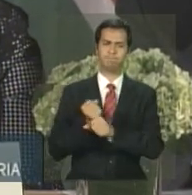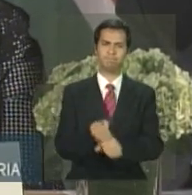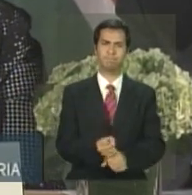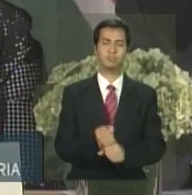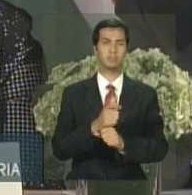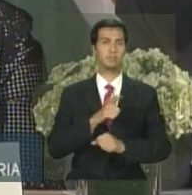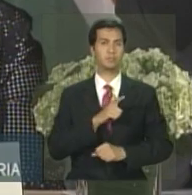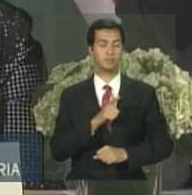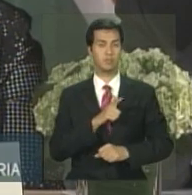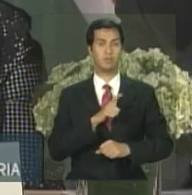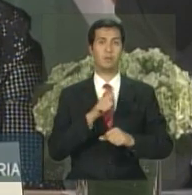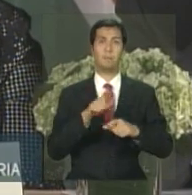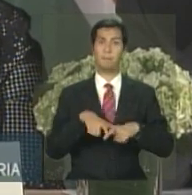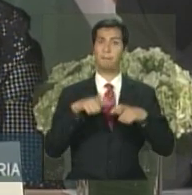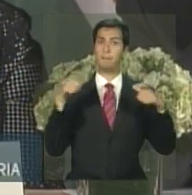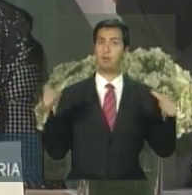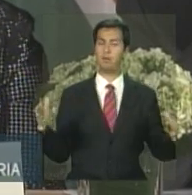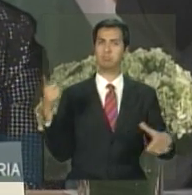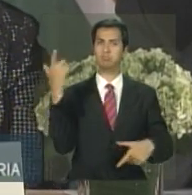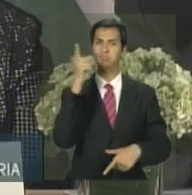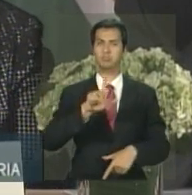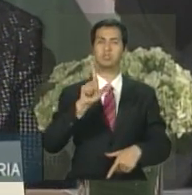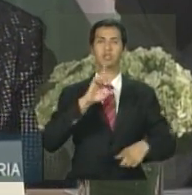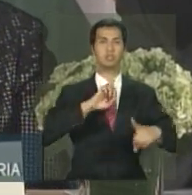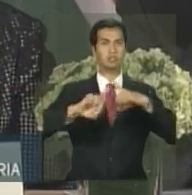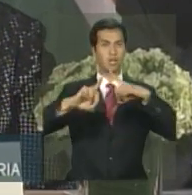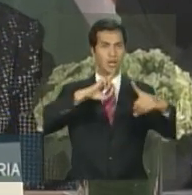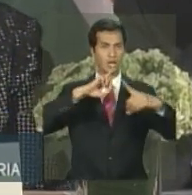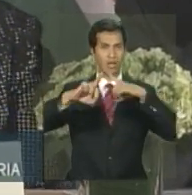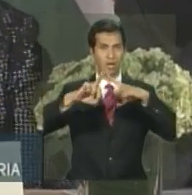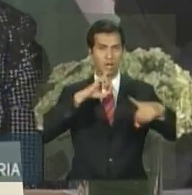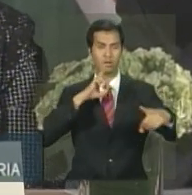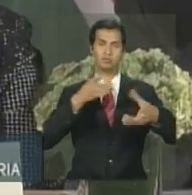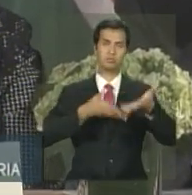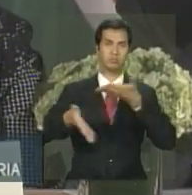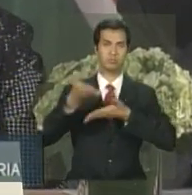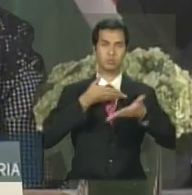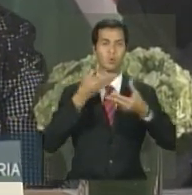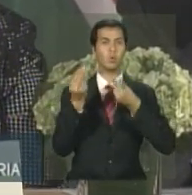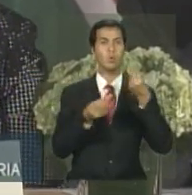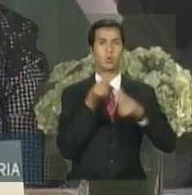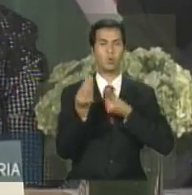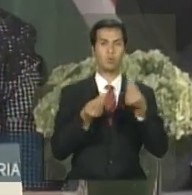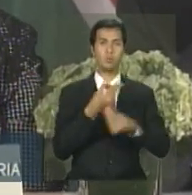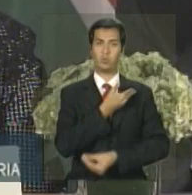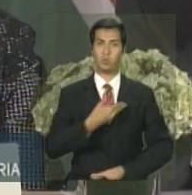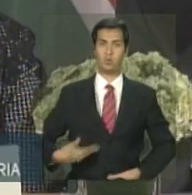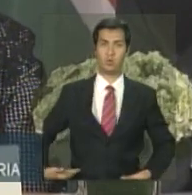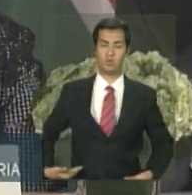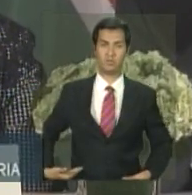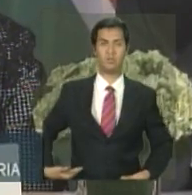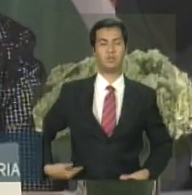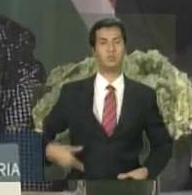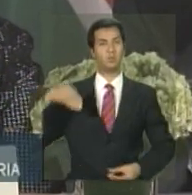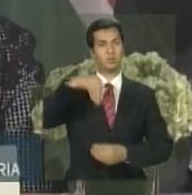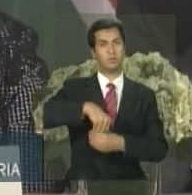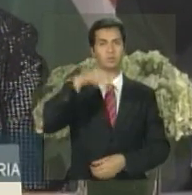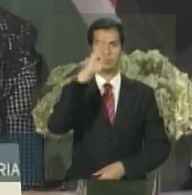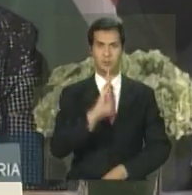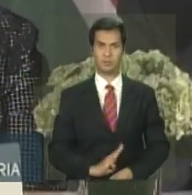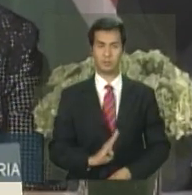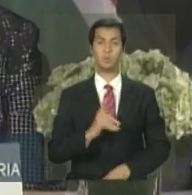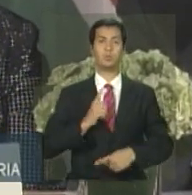ampliou-se o espaço de diálogo na gestão da coisa pública no Brasil, graças à implantação